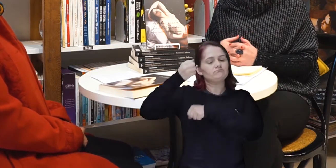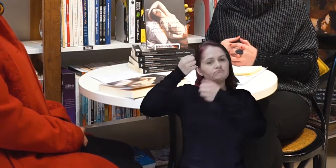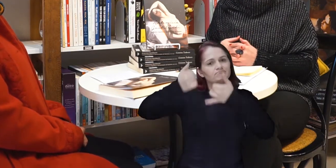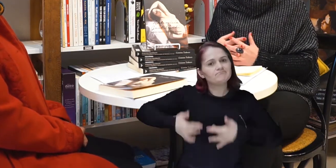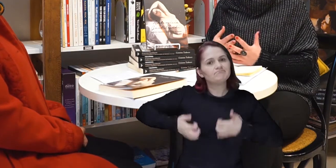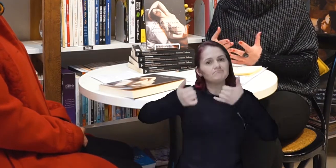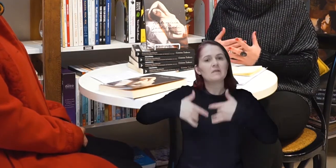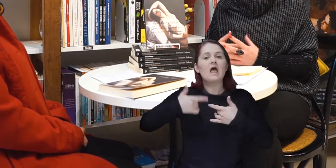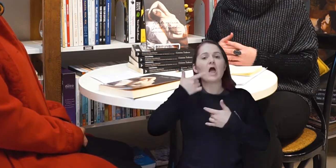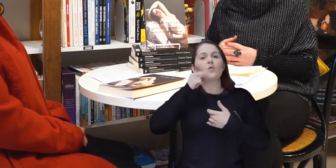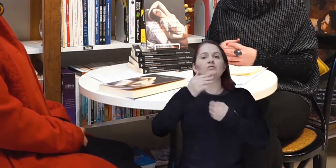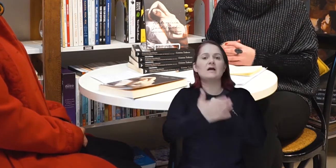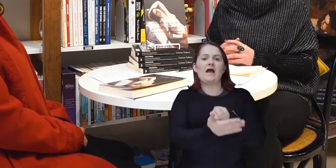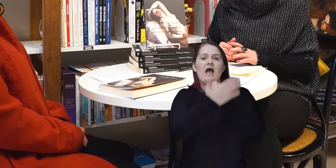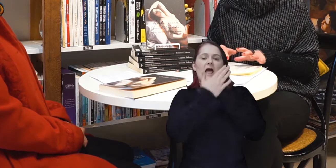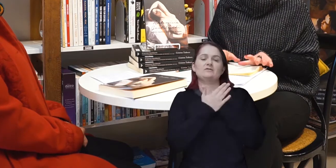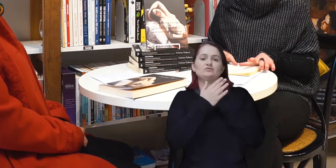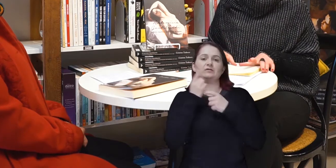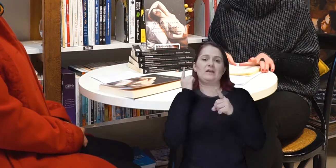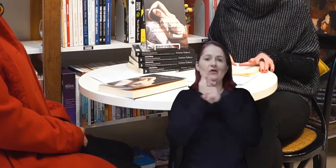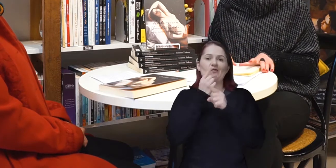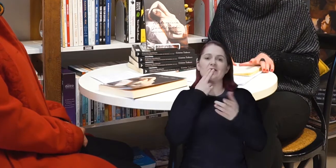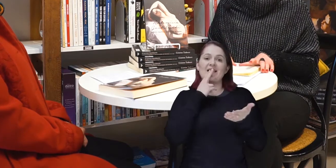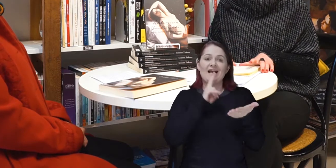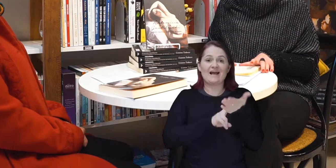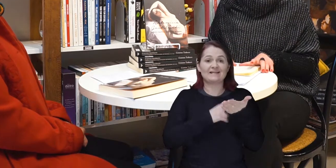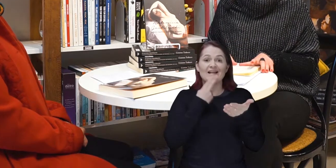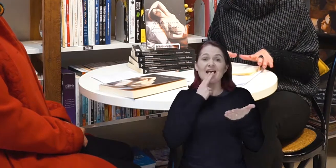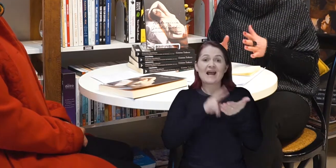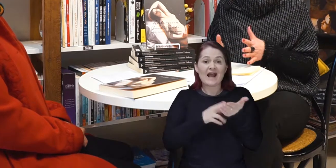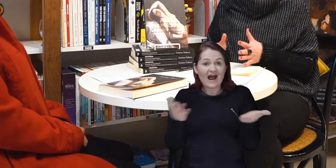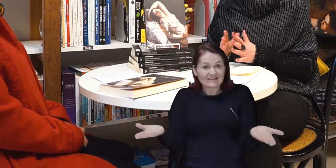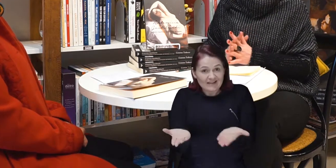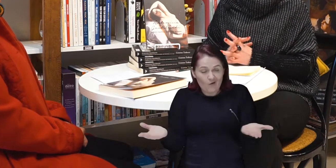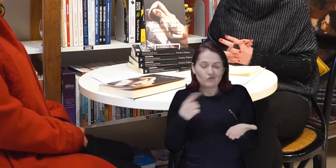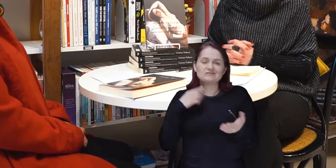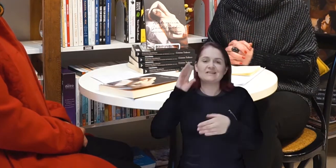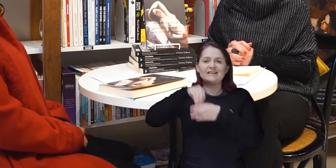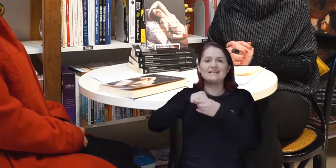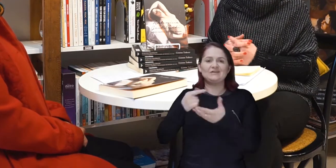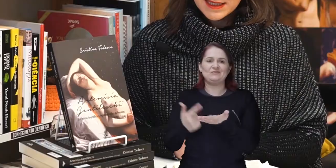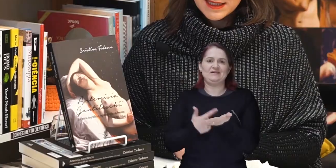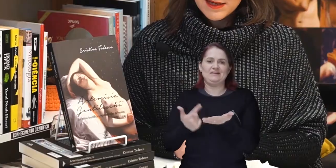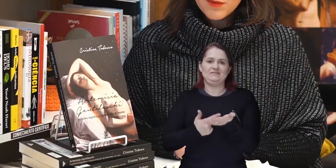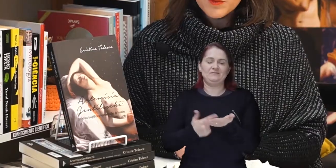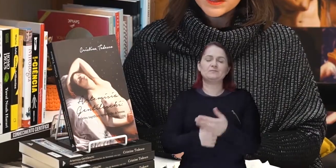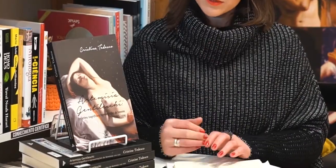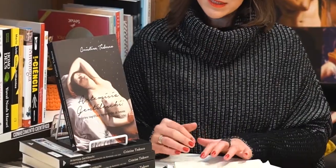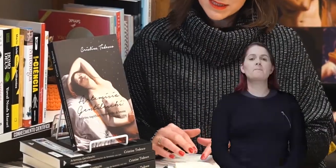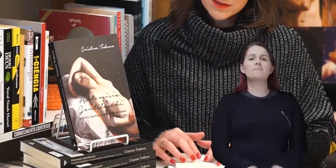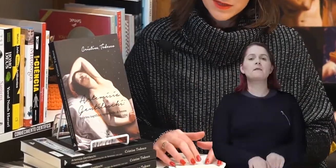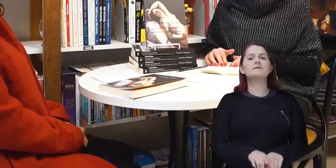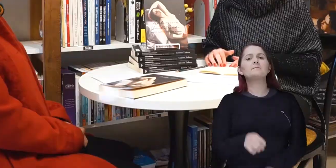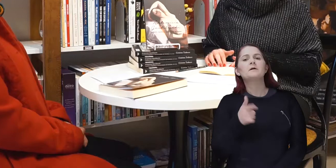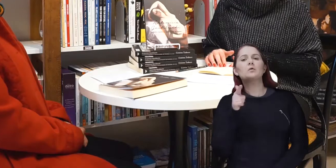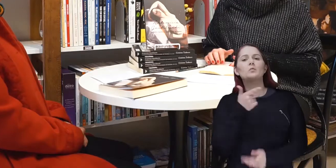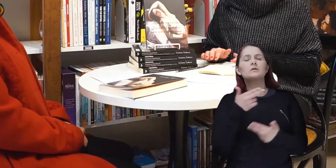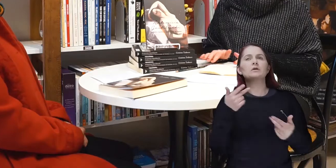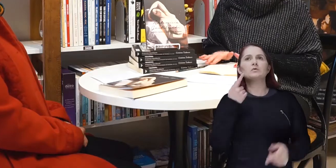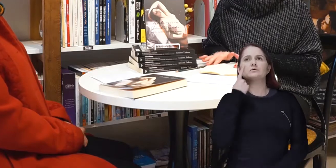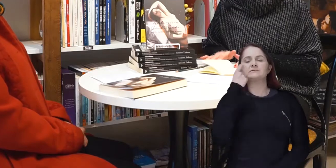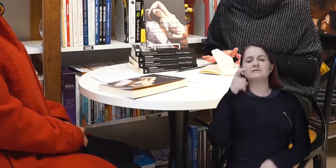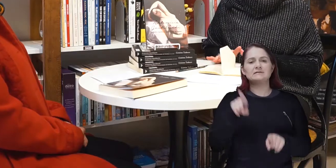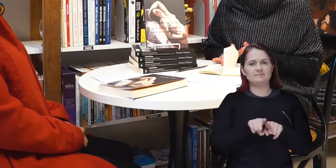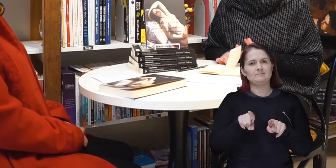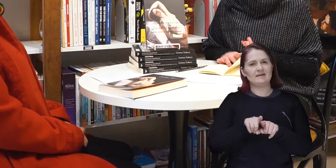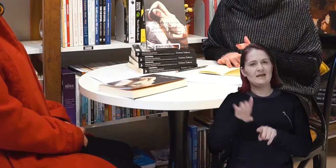tudo isso ajudou para que eu conseguisse analisar o conteúdo da carta, que hoje faz parte do meu livro, e algumas outras questões